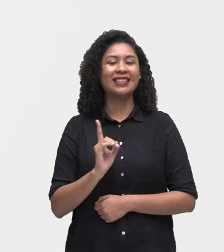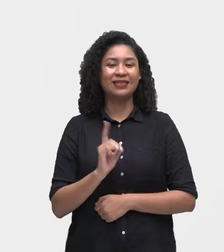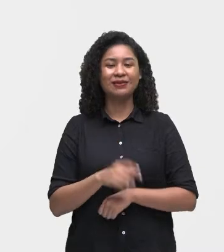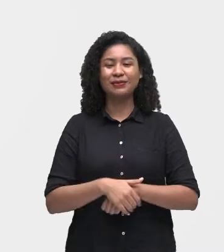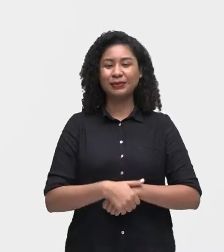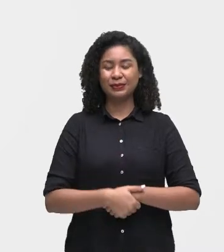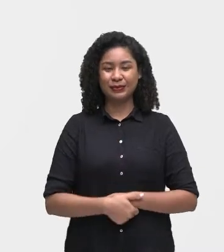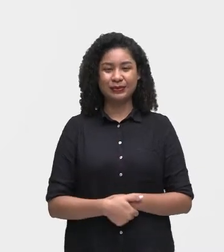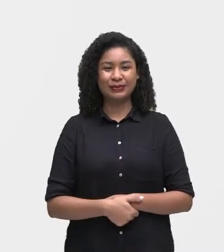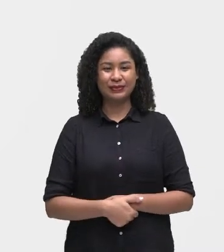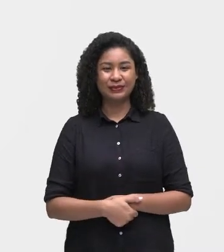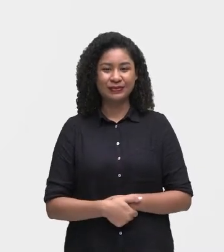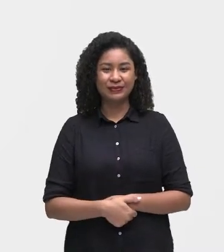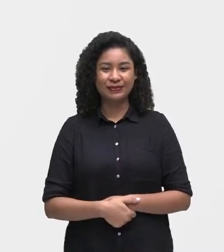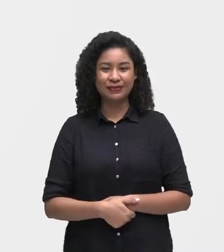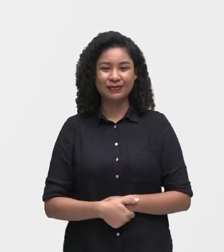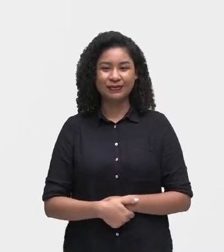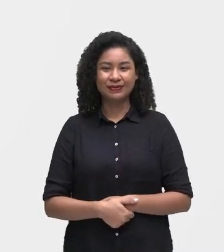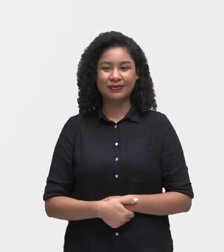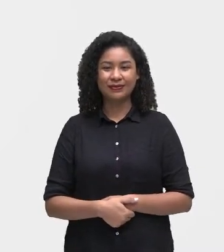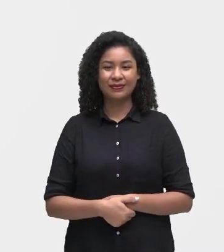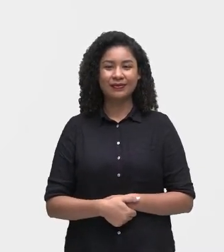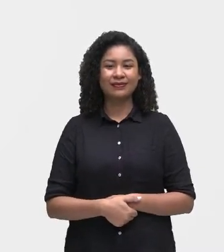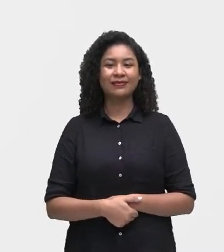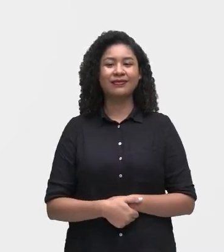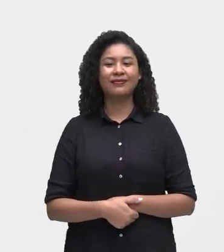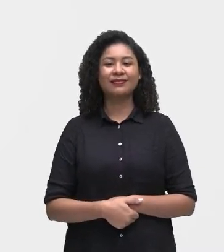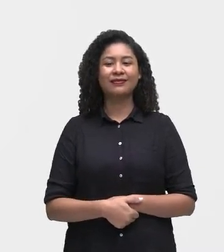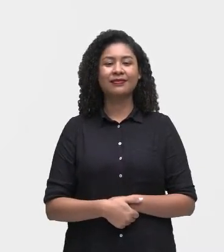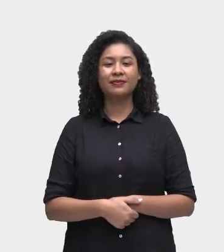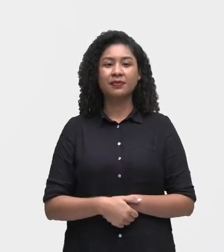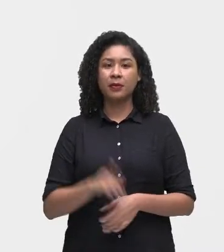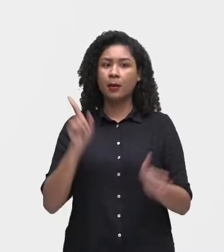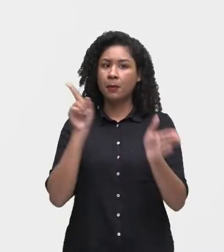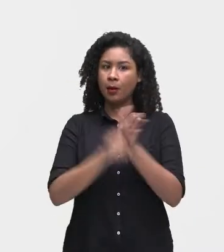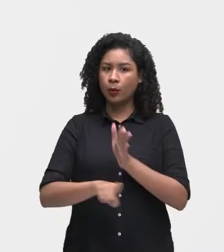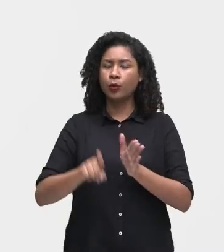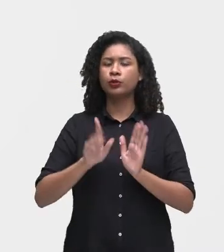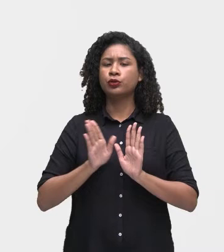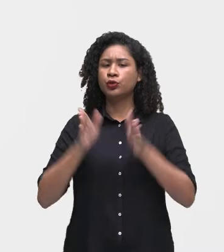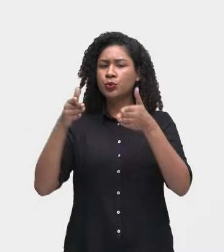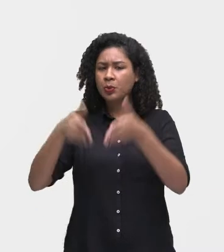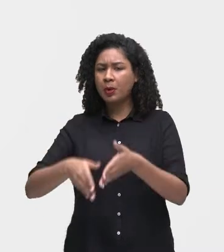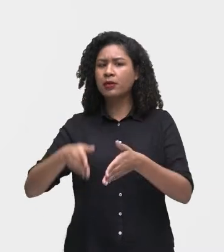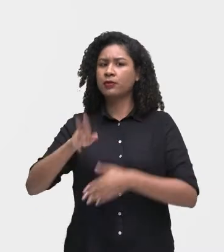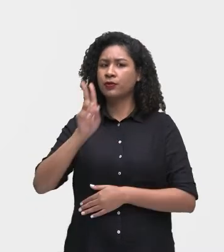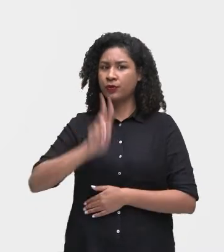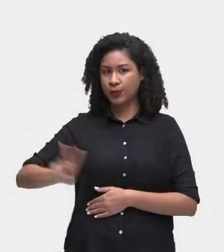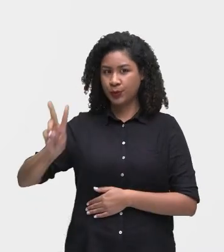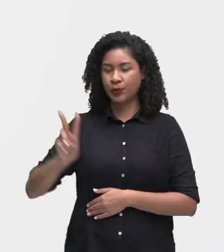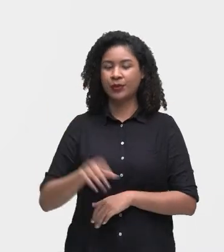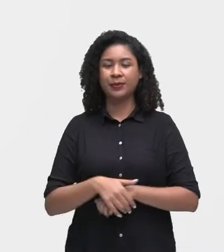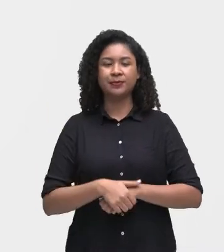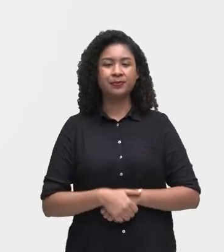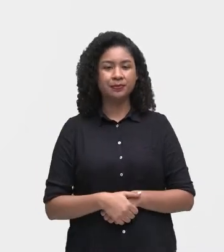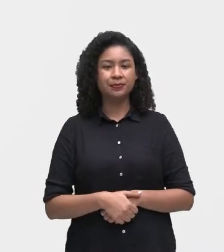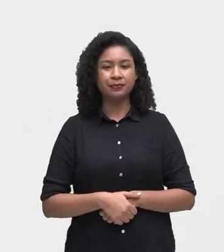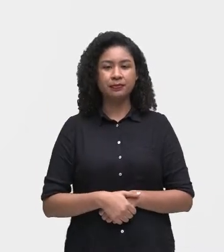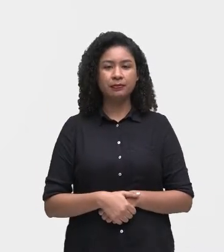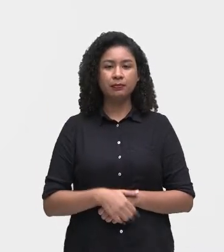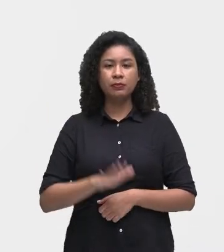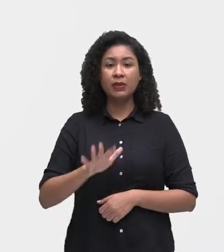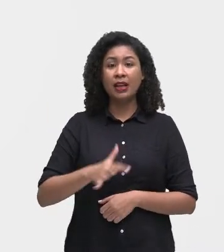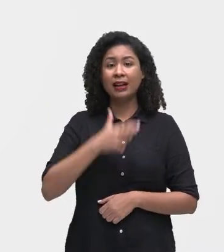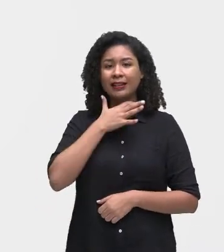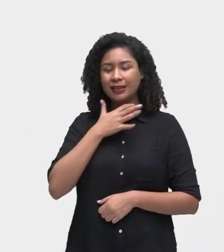mais satisfatória possível. Uma questão, mais uma vez, de vestibular para vocês. A crise do sistema feudal, que marcou a